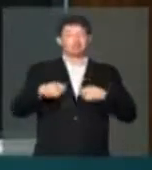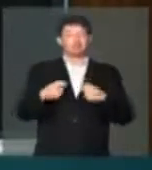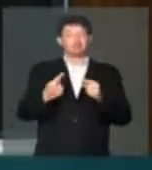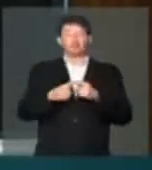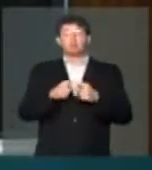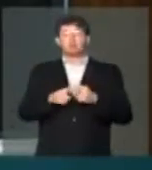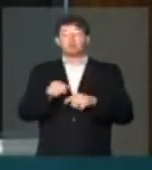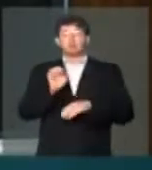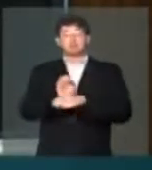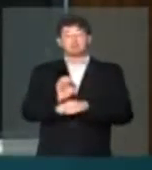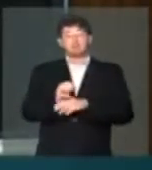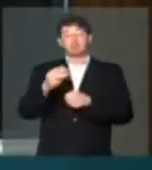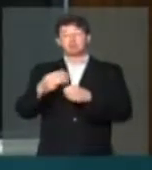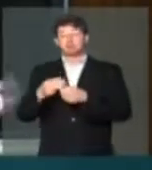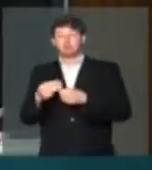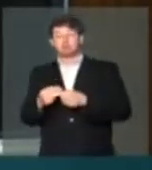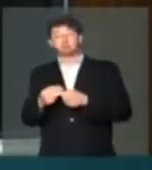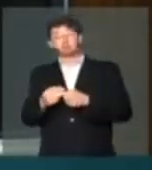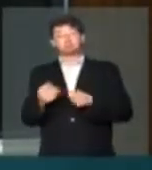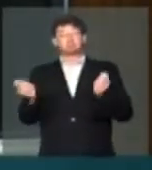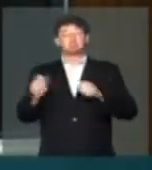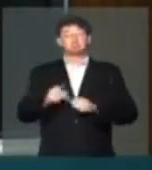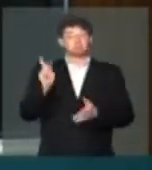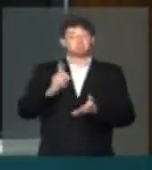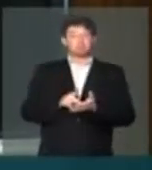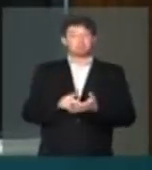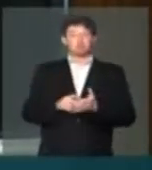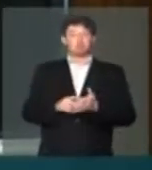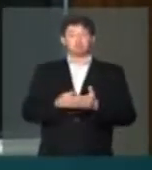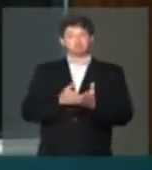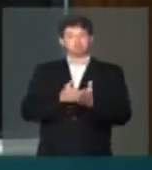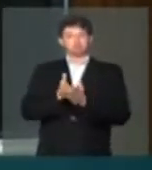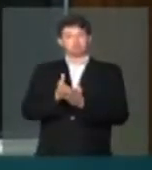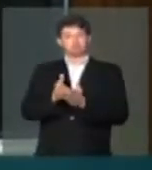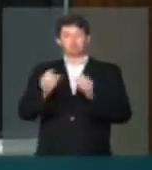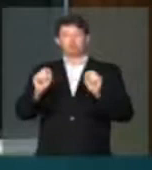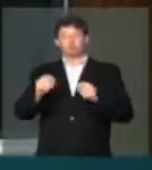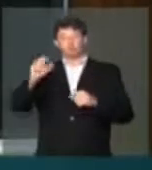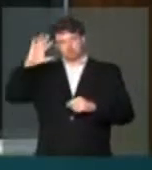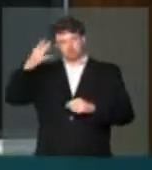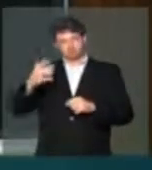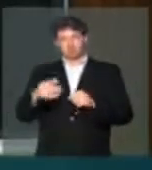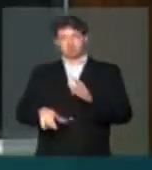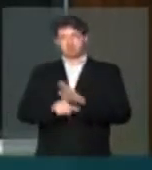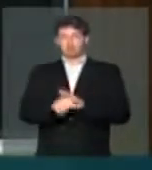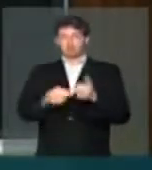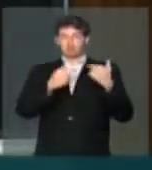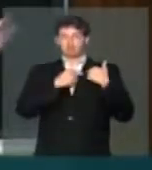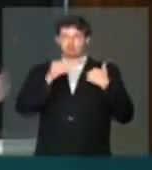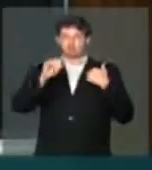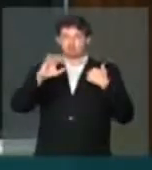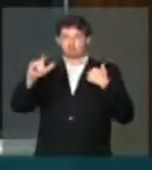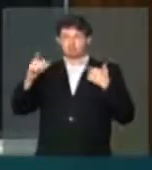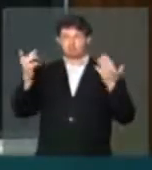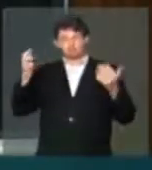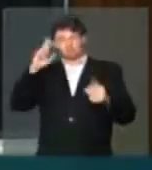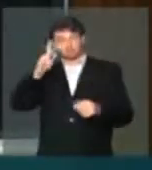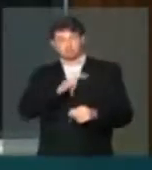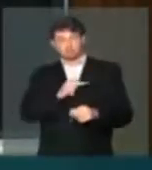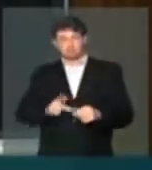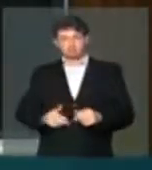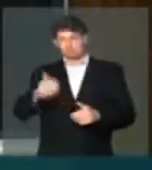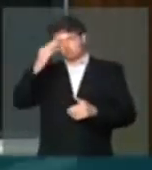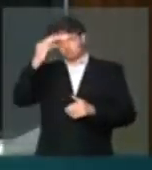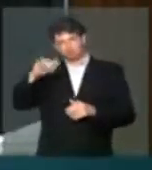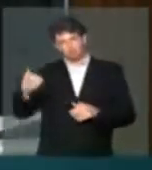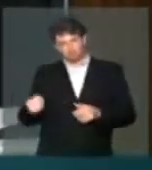que os estados e municípios possam efetivamente cumprir o que determina a Lei de Responsabilidade Fiscal. Então, senhor presidente, agradecer